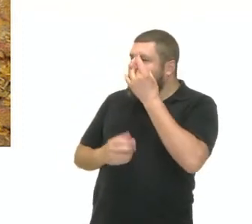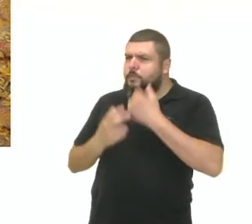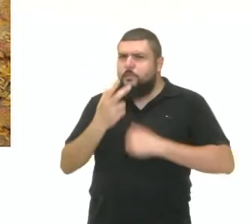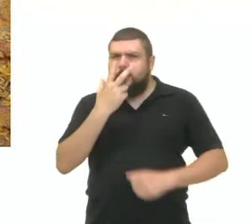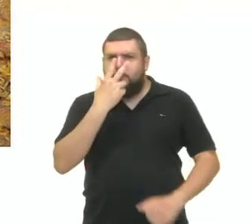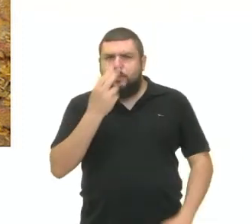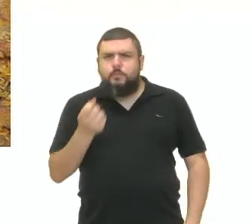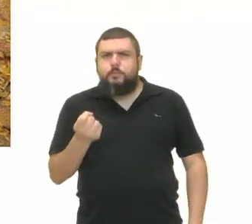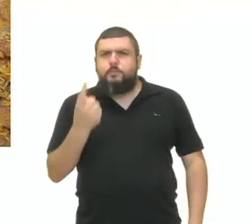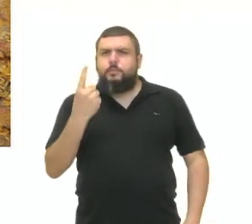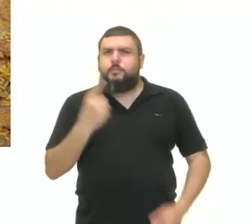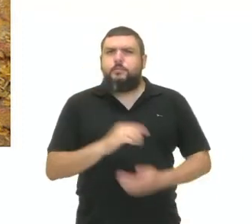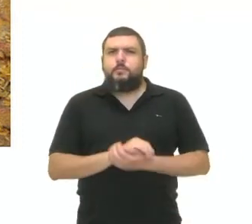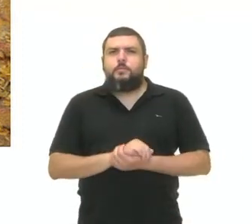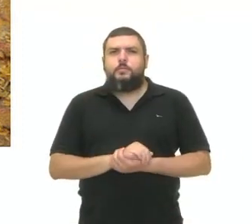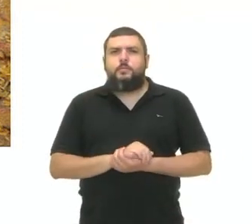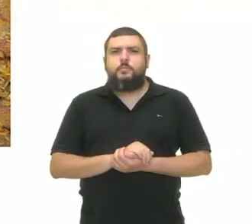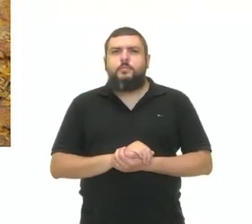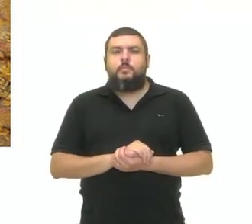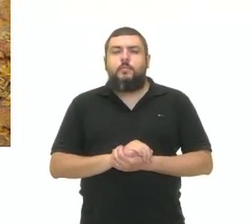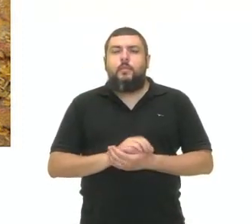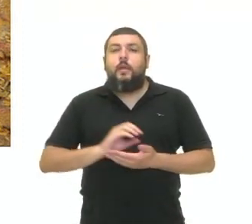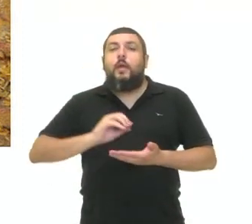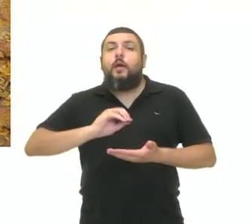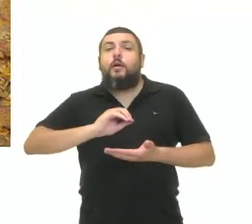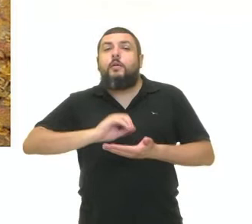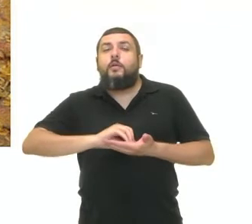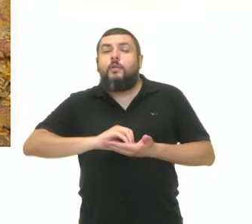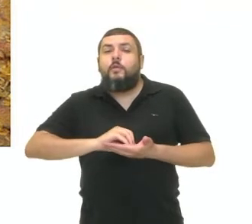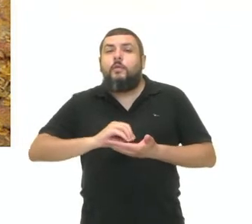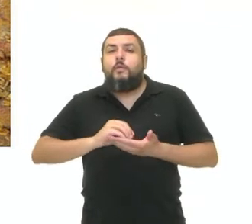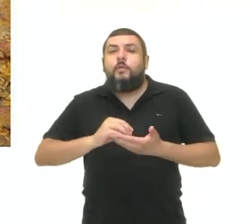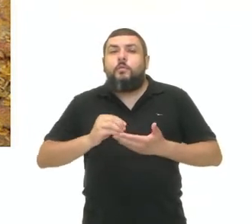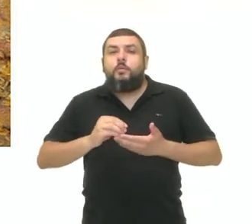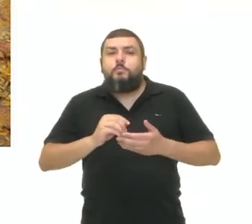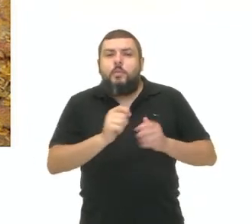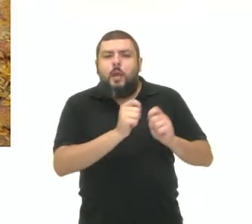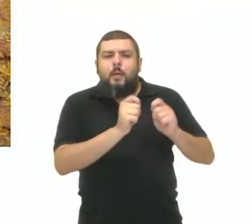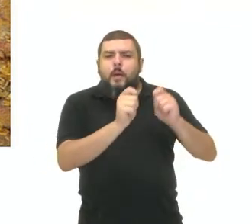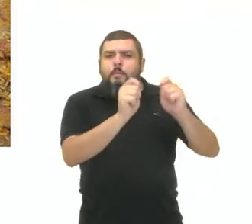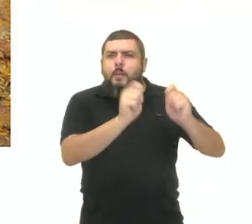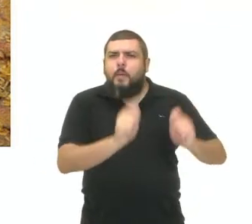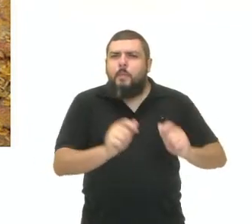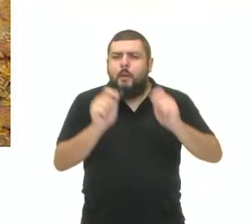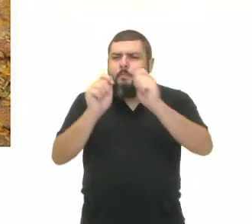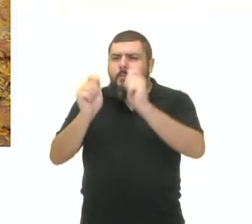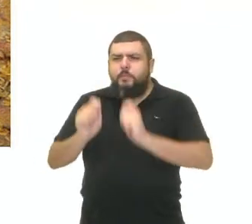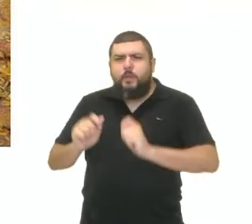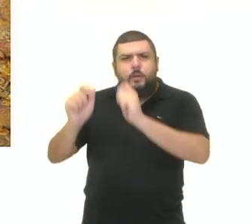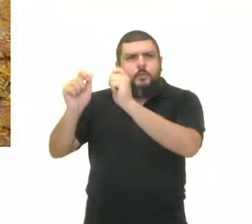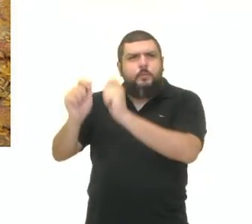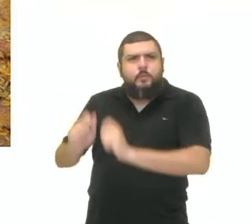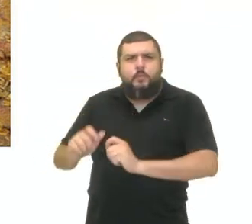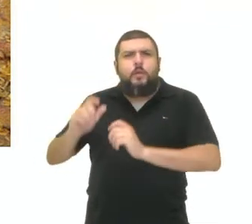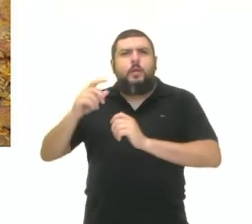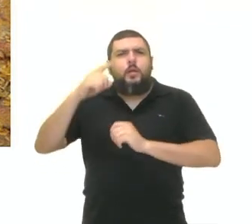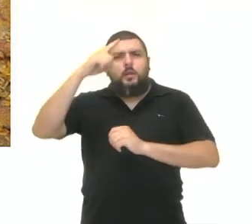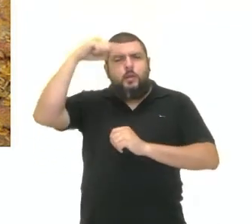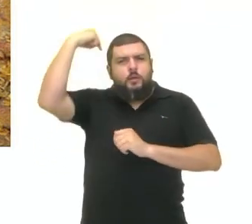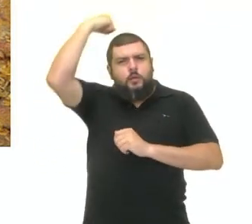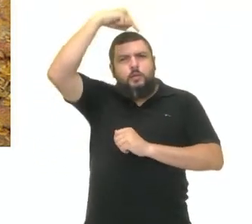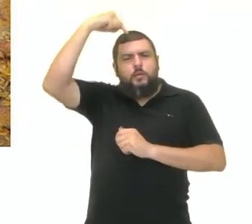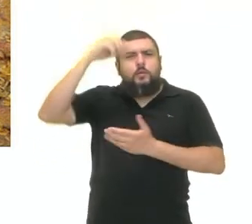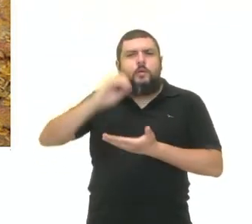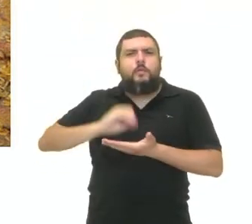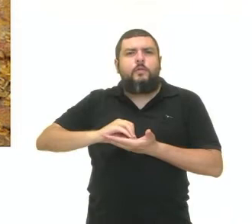não tem os elementos que santificam os personagens, ou como diz na grafia correta, as personagens, né? Então, você não